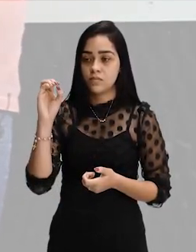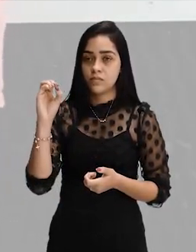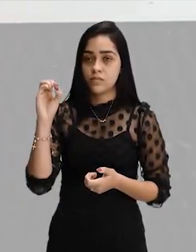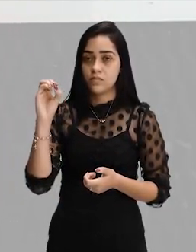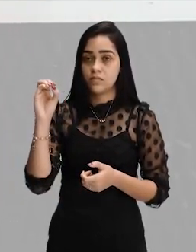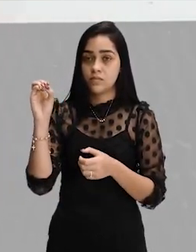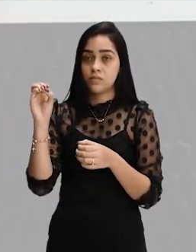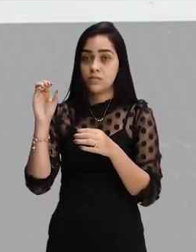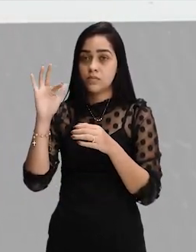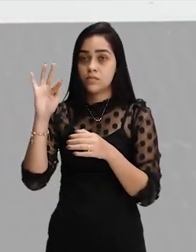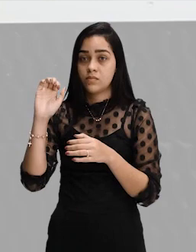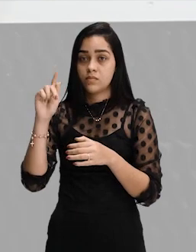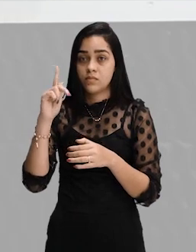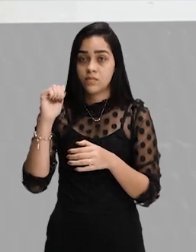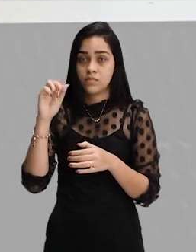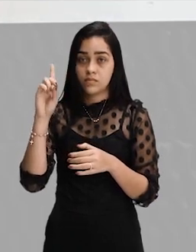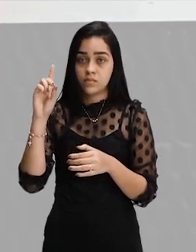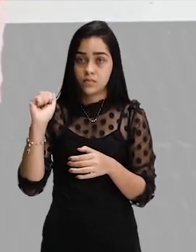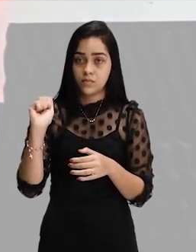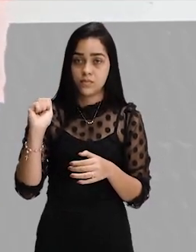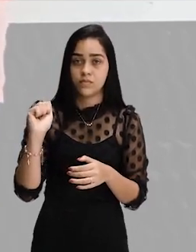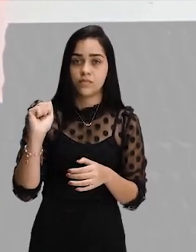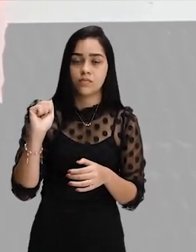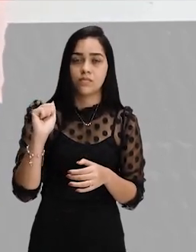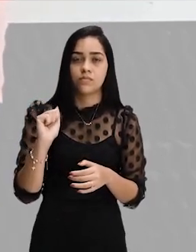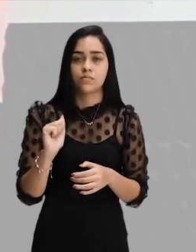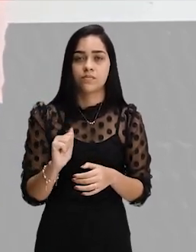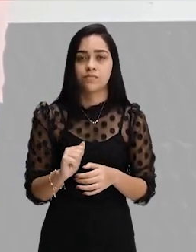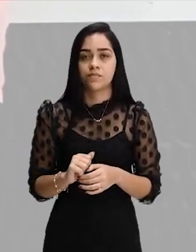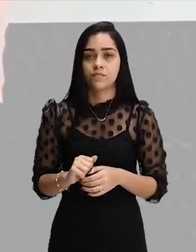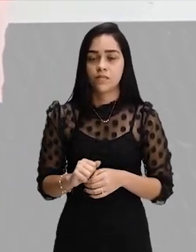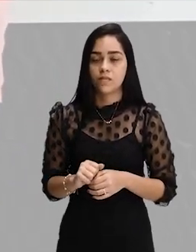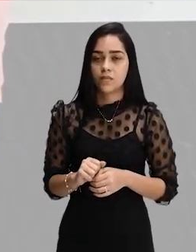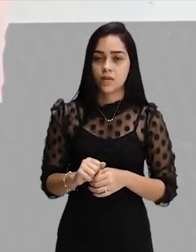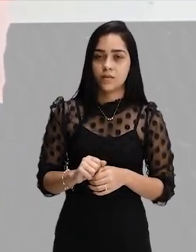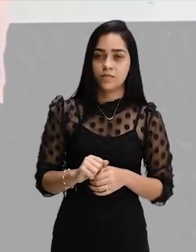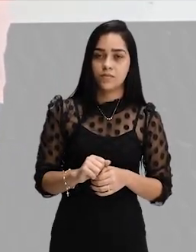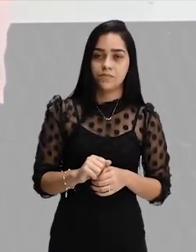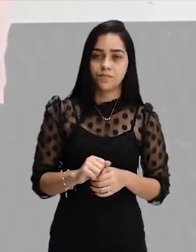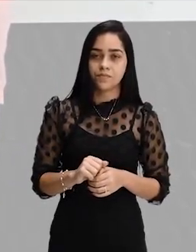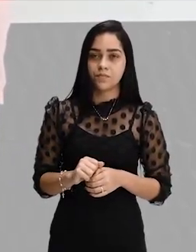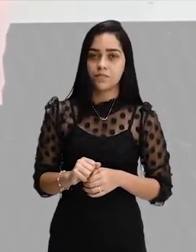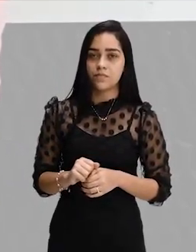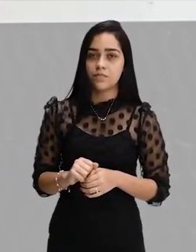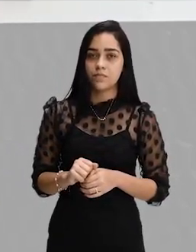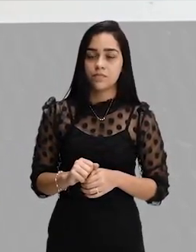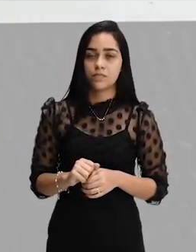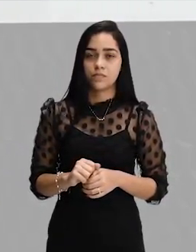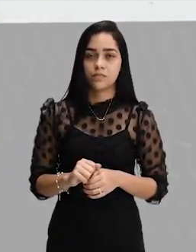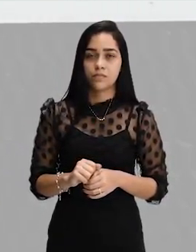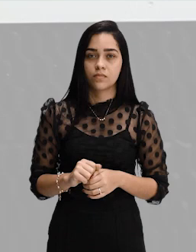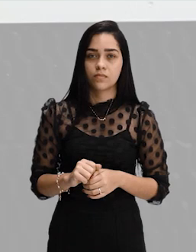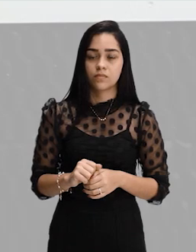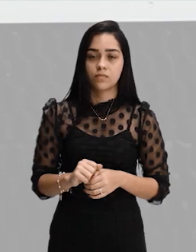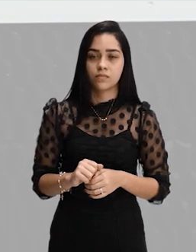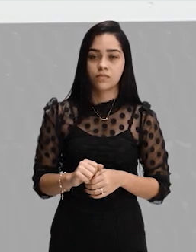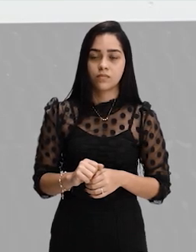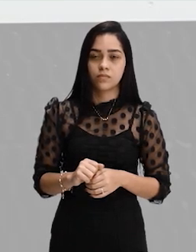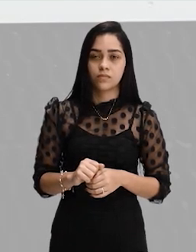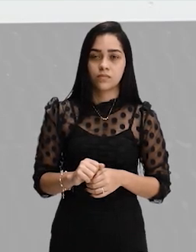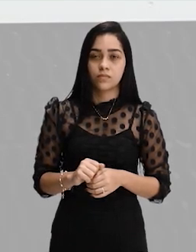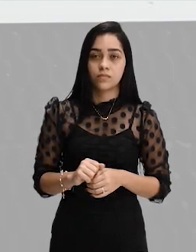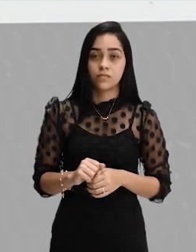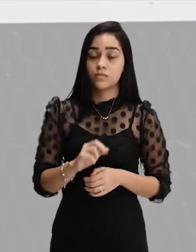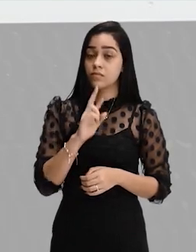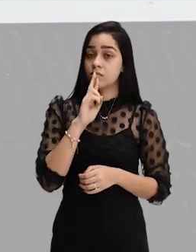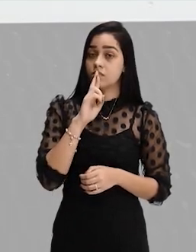fechada. Como o 5 é maior do que 4/3, eu coloco um pouco adiante. Ó. Então está aqui o 5. É